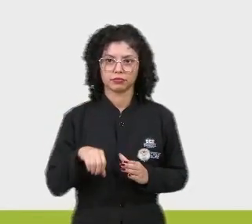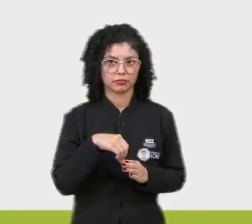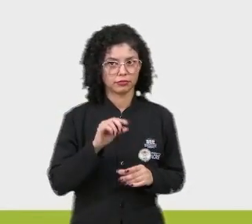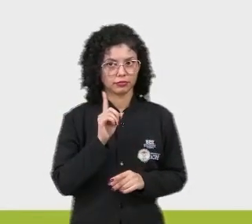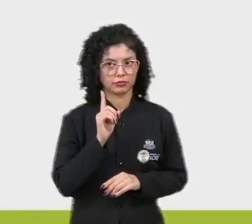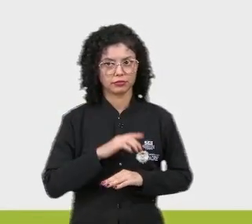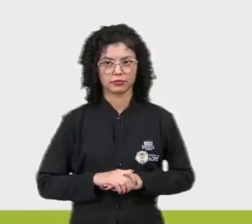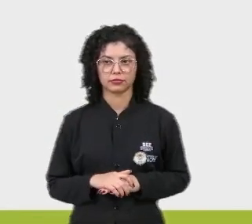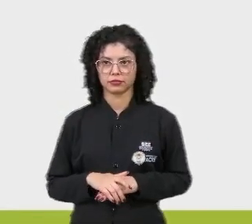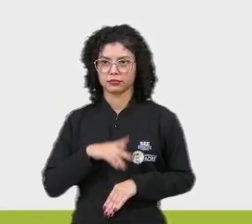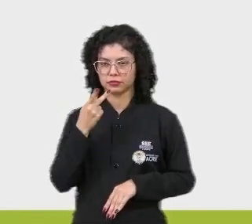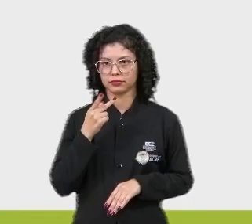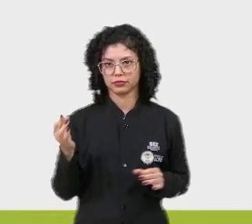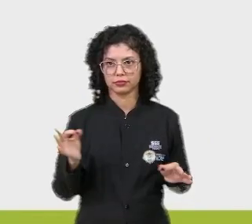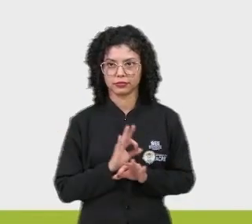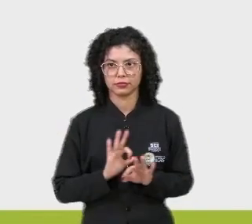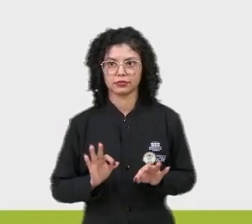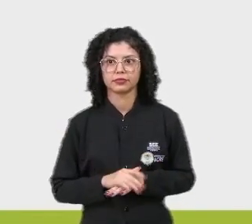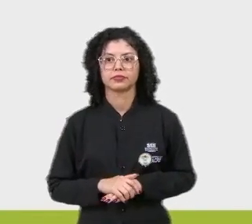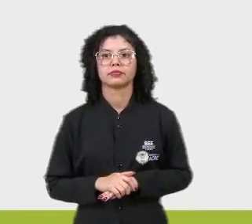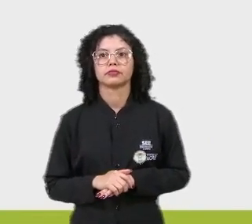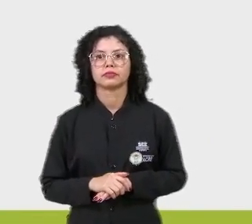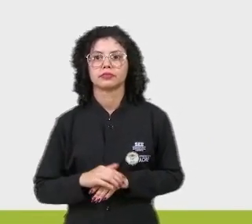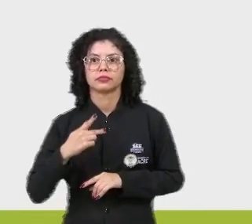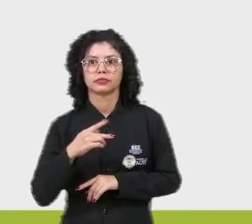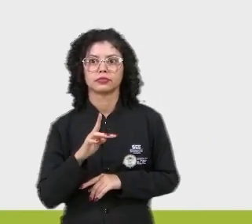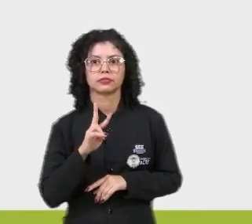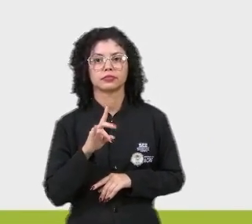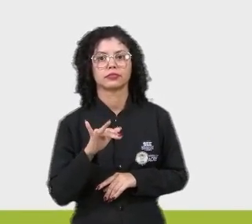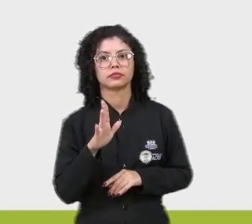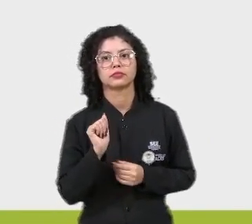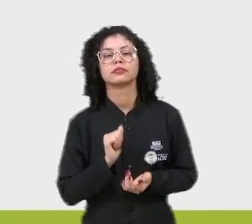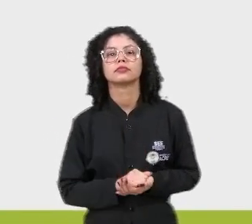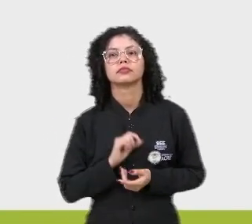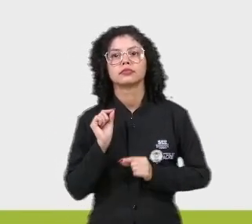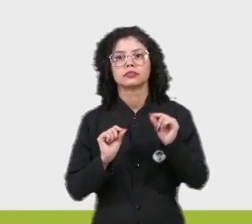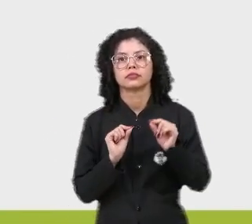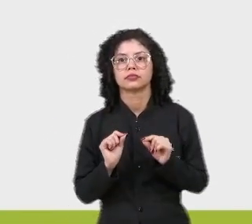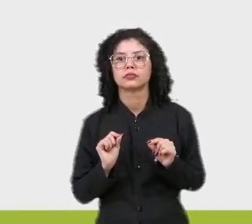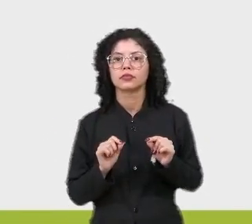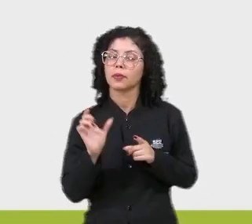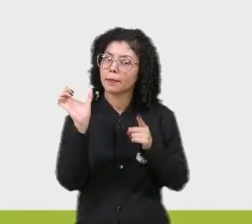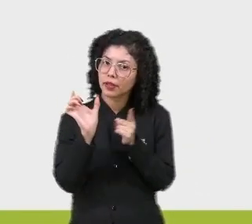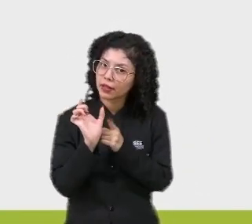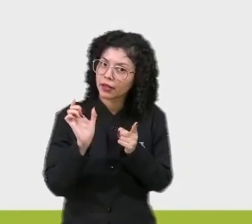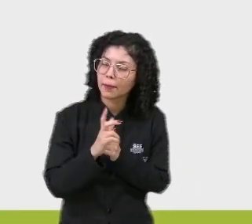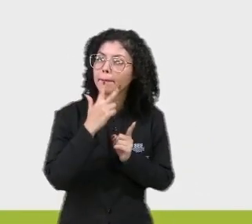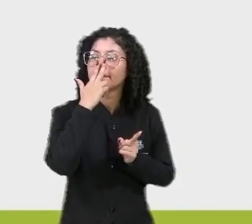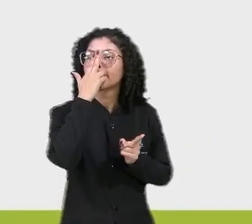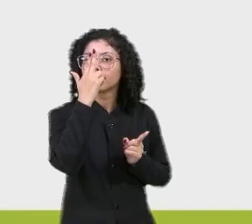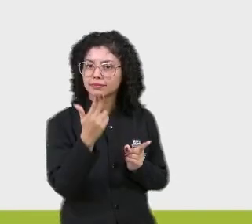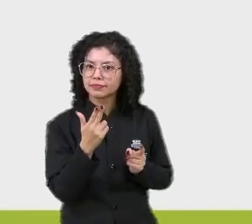Gente vou dizer logo paronímia Professor paronímia paro são palavras parecidas com